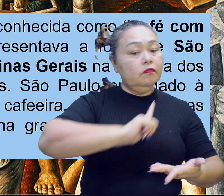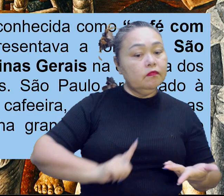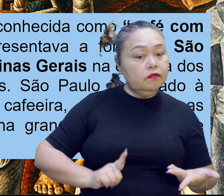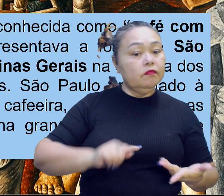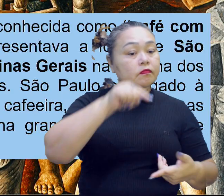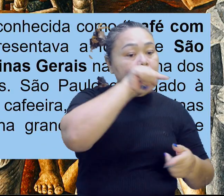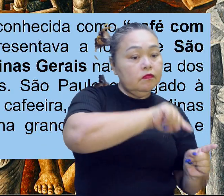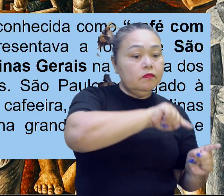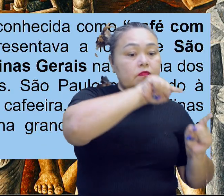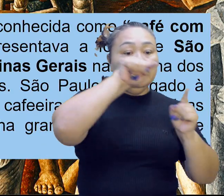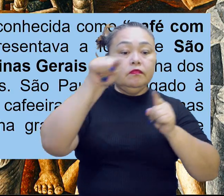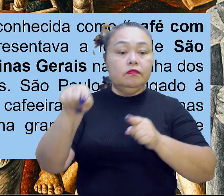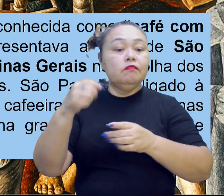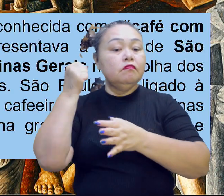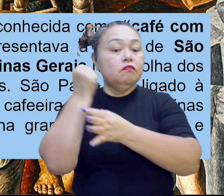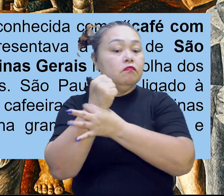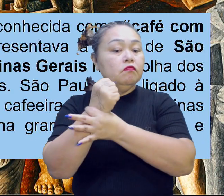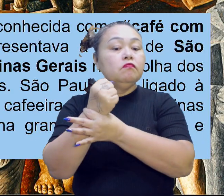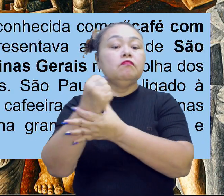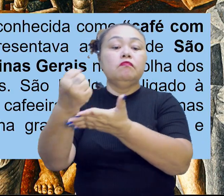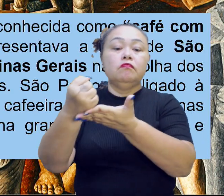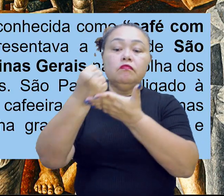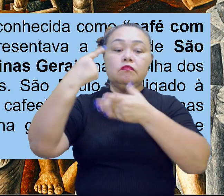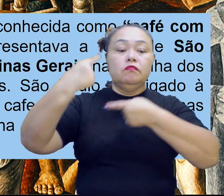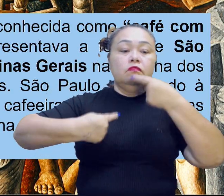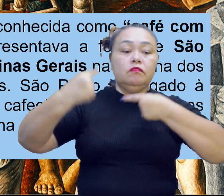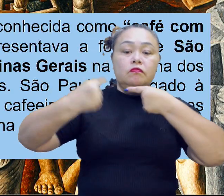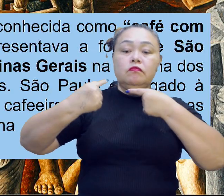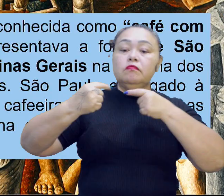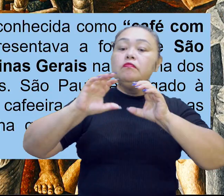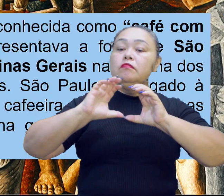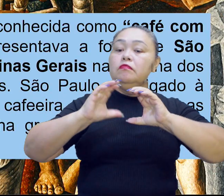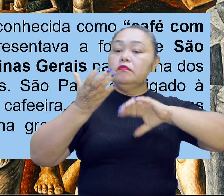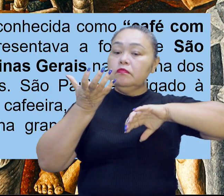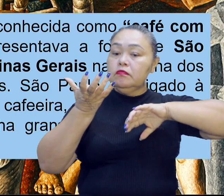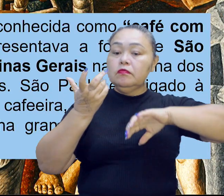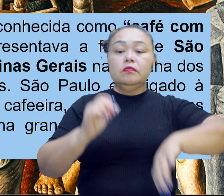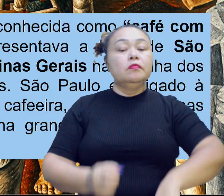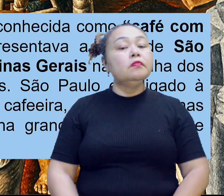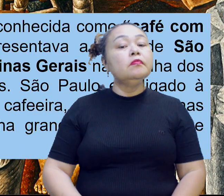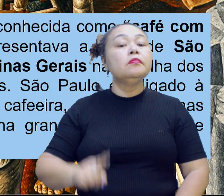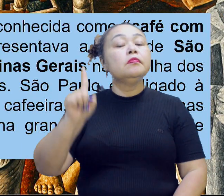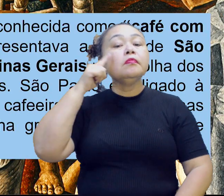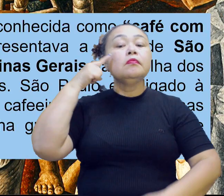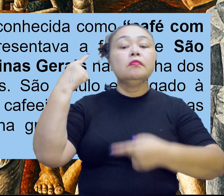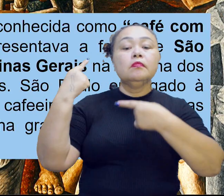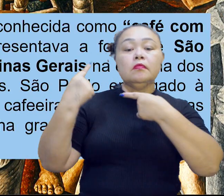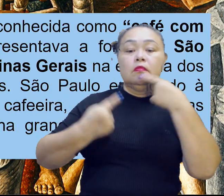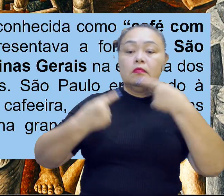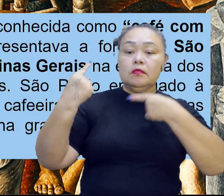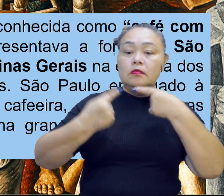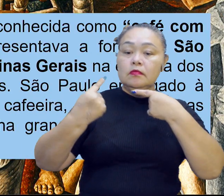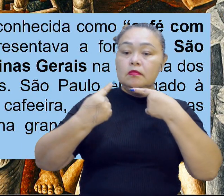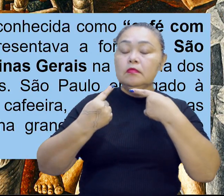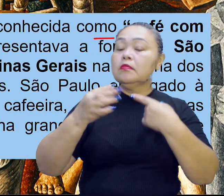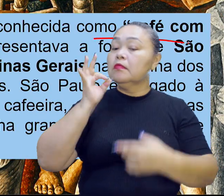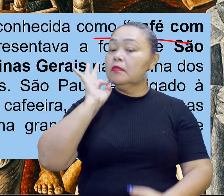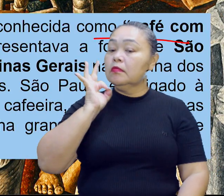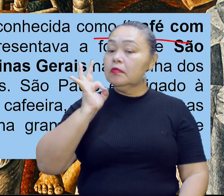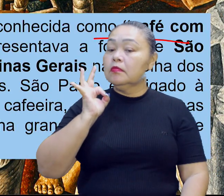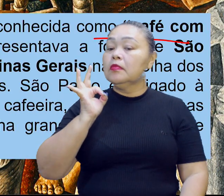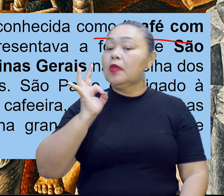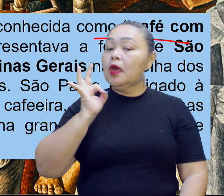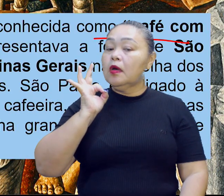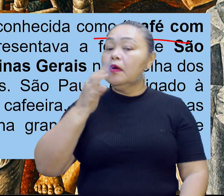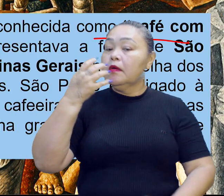eles, em troca, garantiam apoio político no Congresso. A política, conhecida como café com